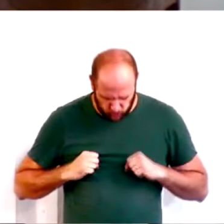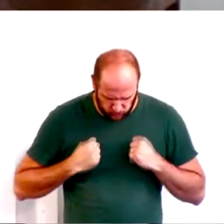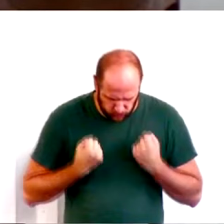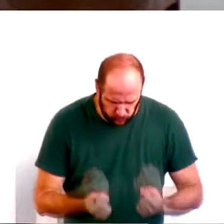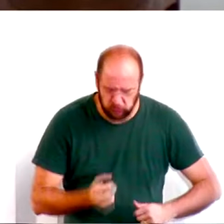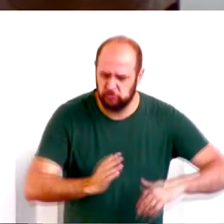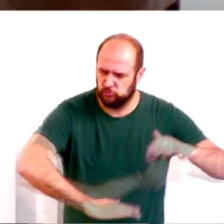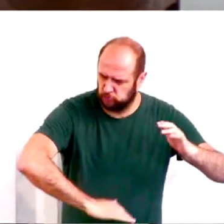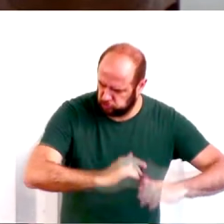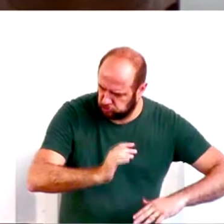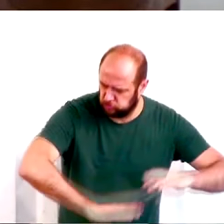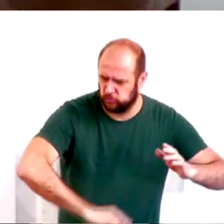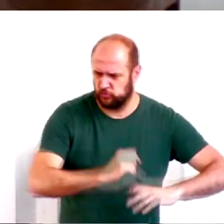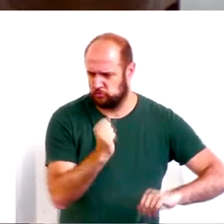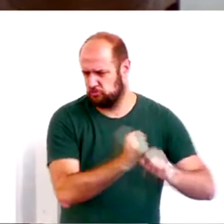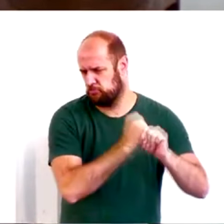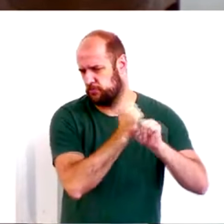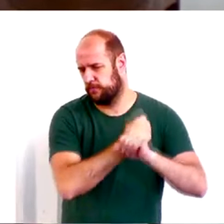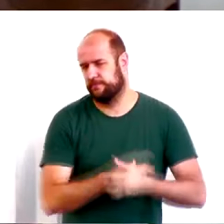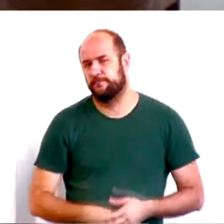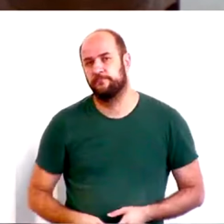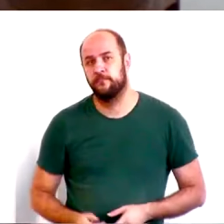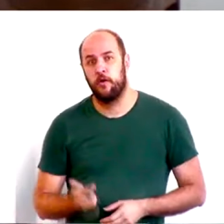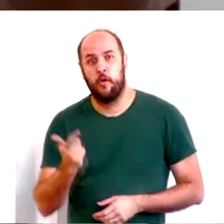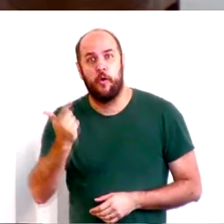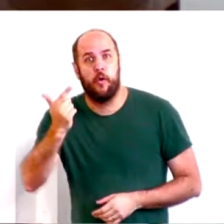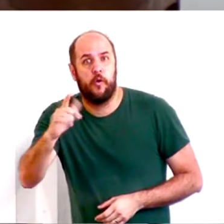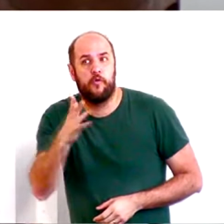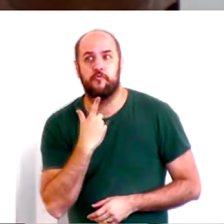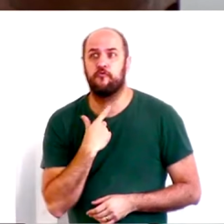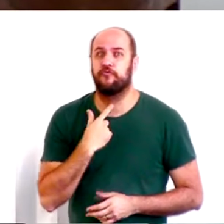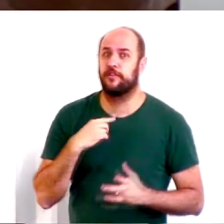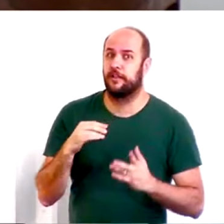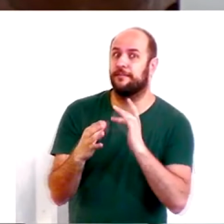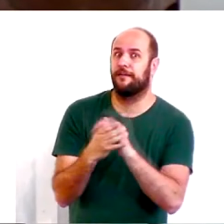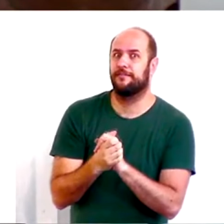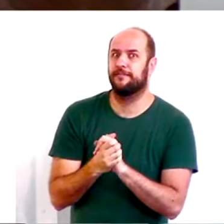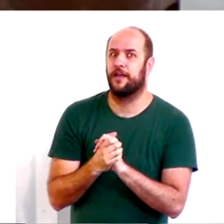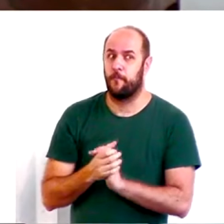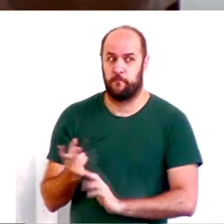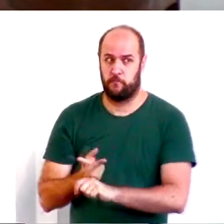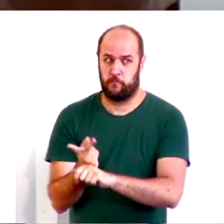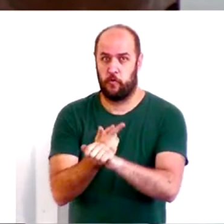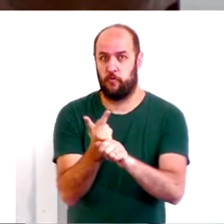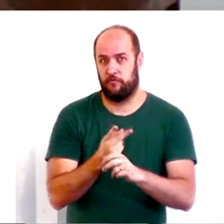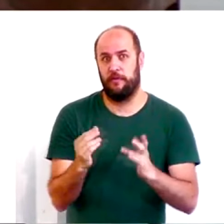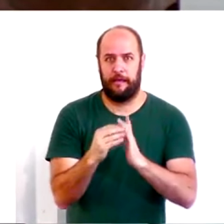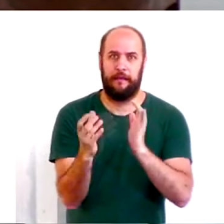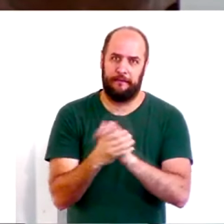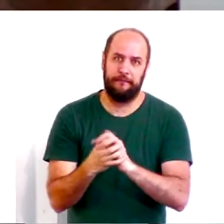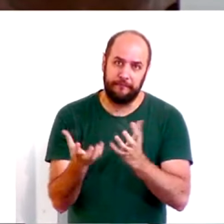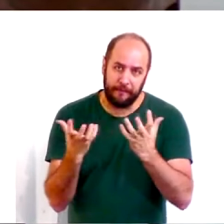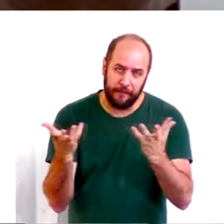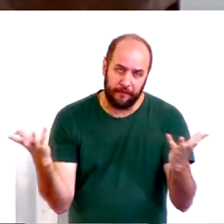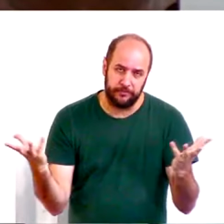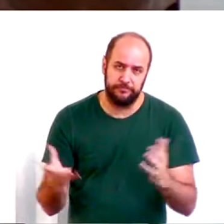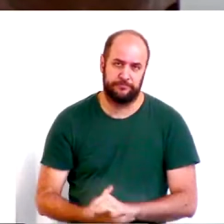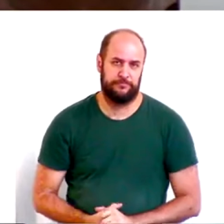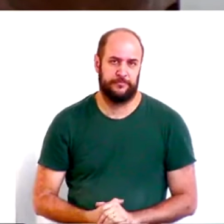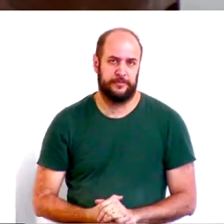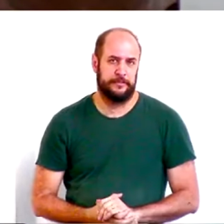estava naquilo os que estavam querendo se casar estavam em busca das pessoas para se casar